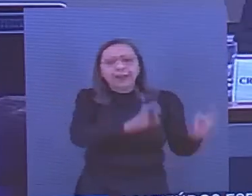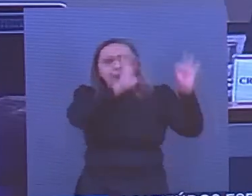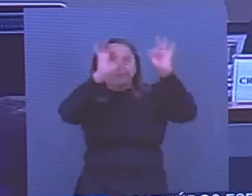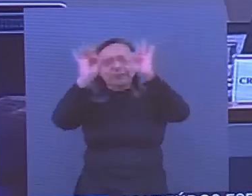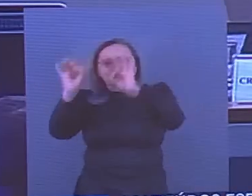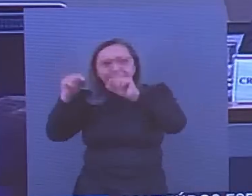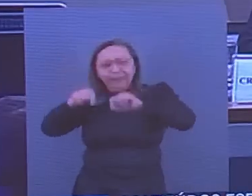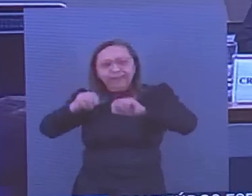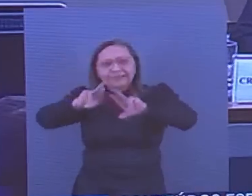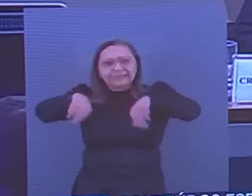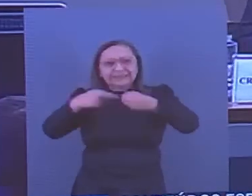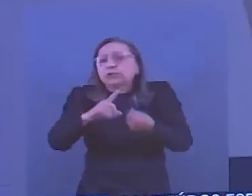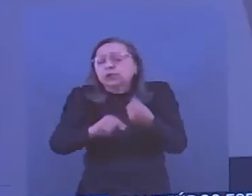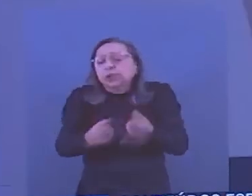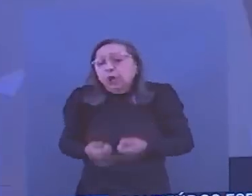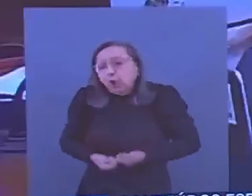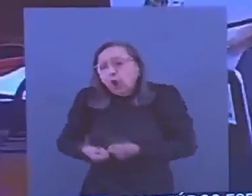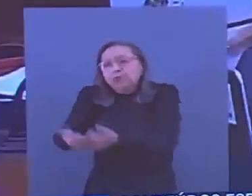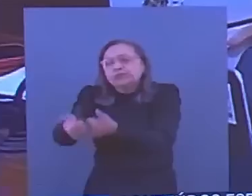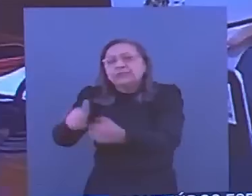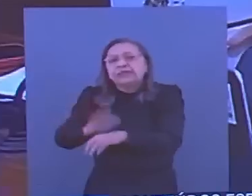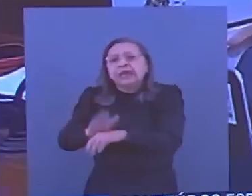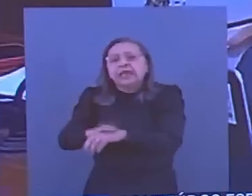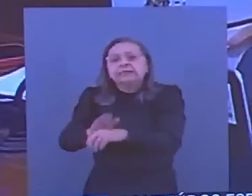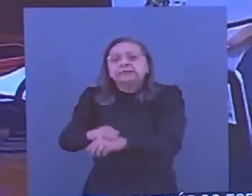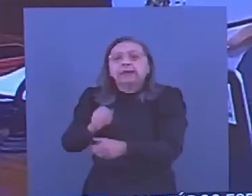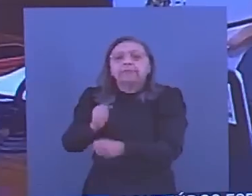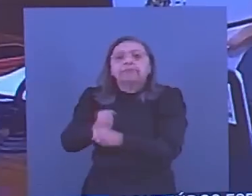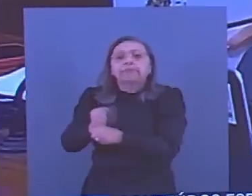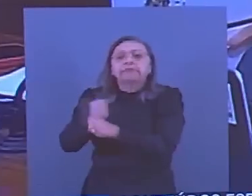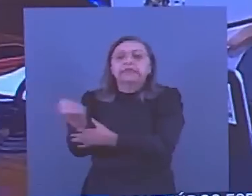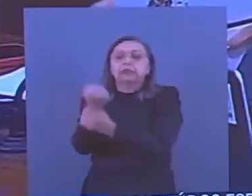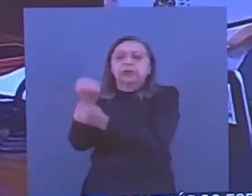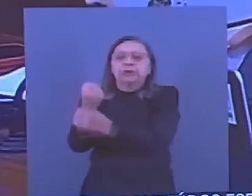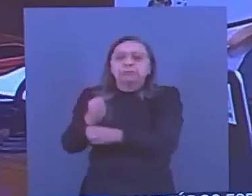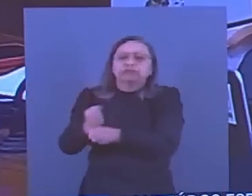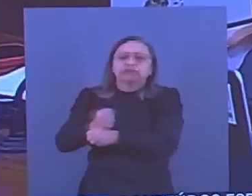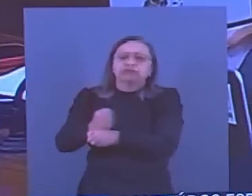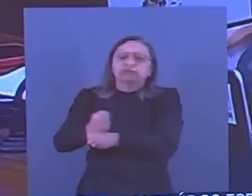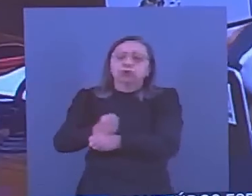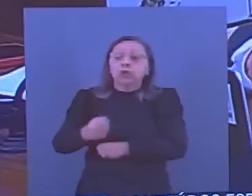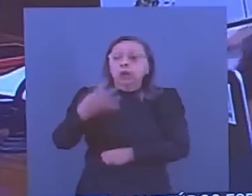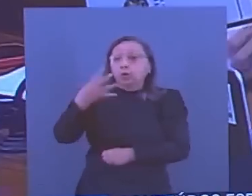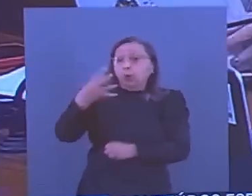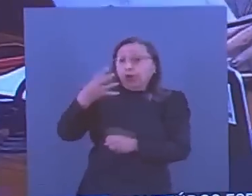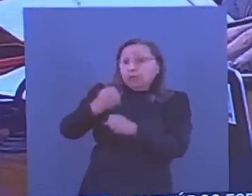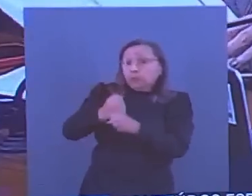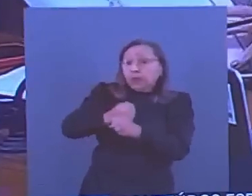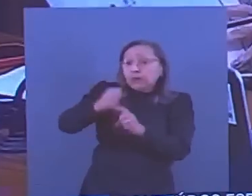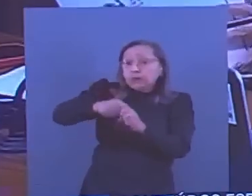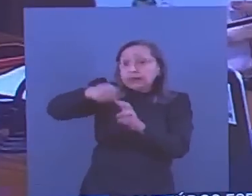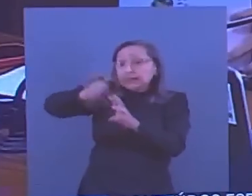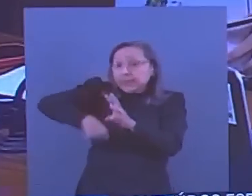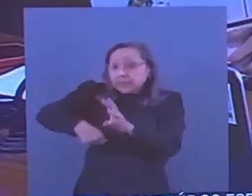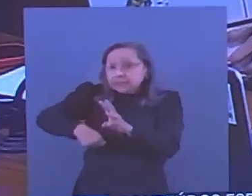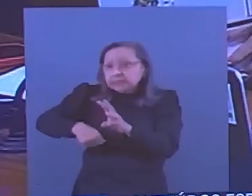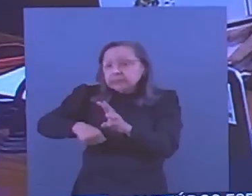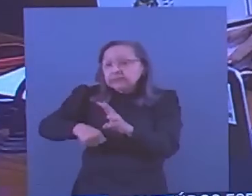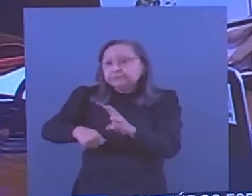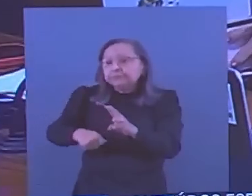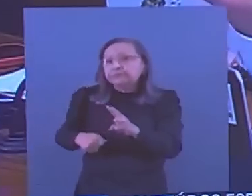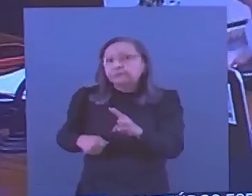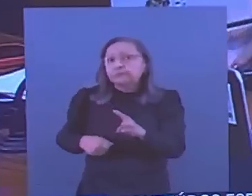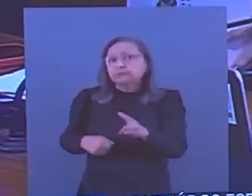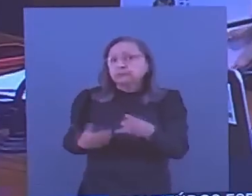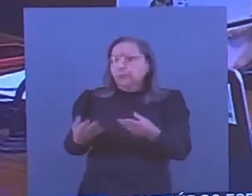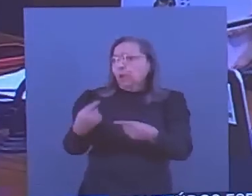de comida. E eu morei. Eu morei com os Guarani Caiovás. E essa denúncia de